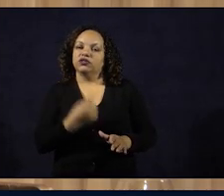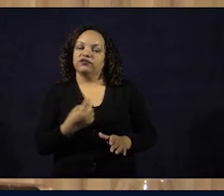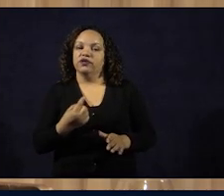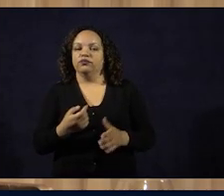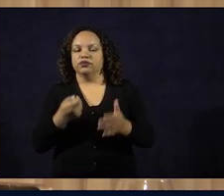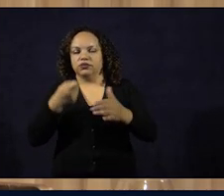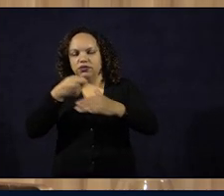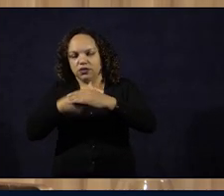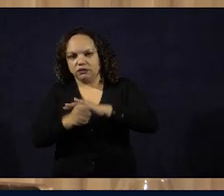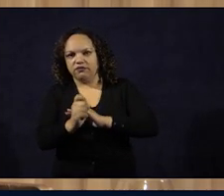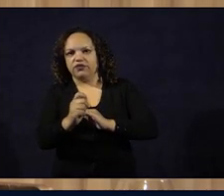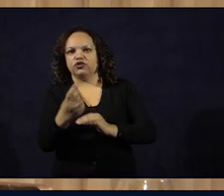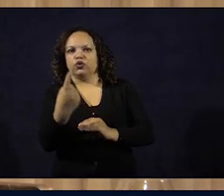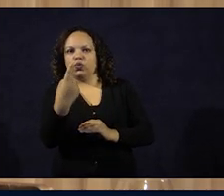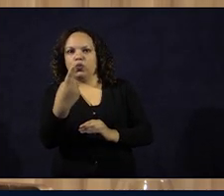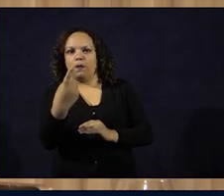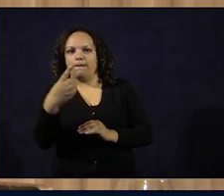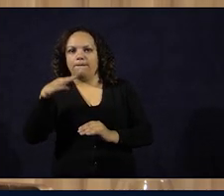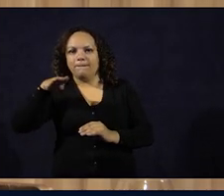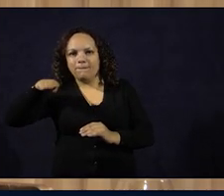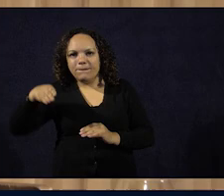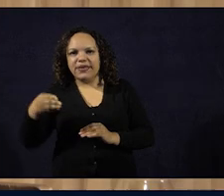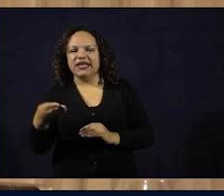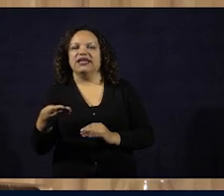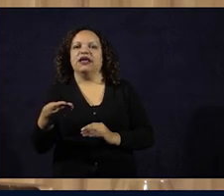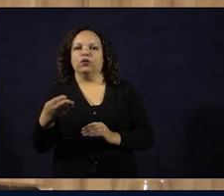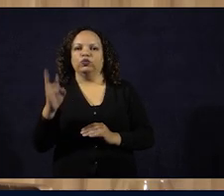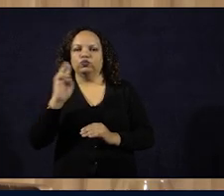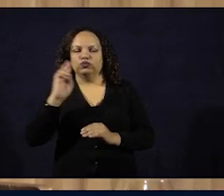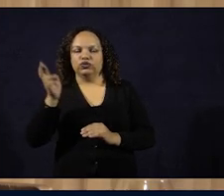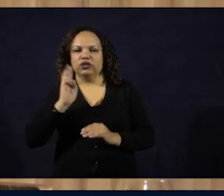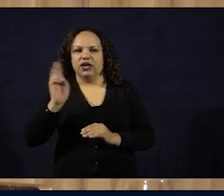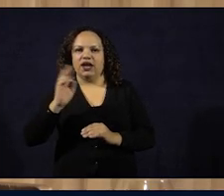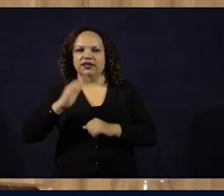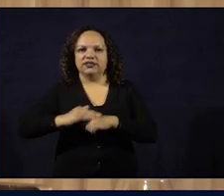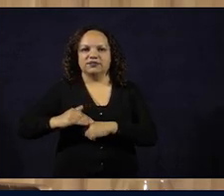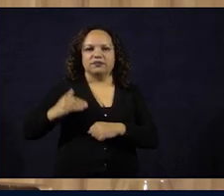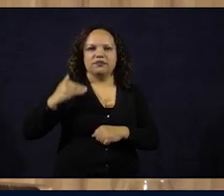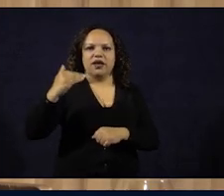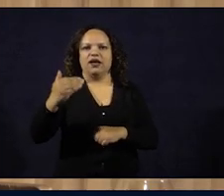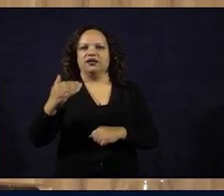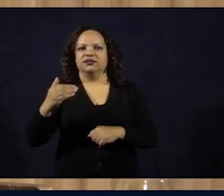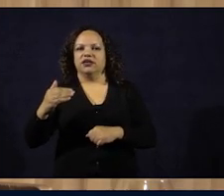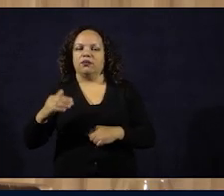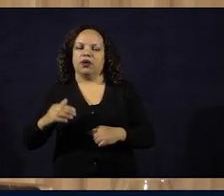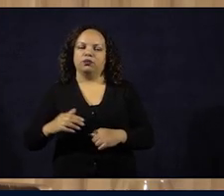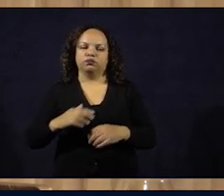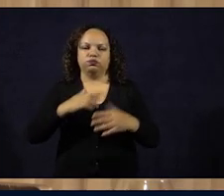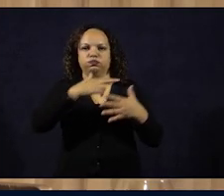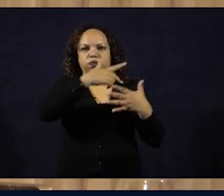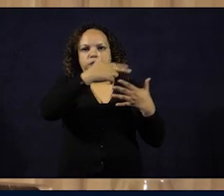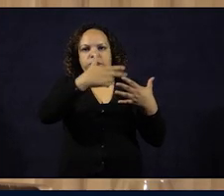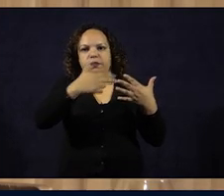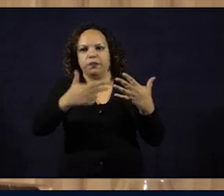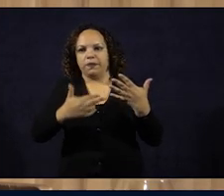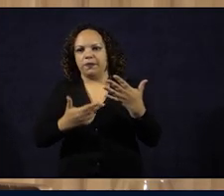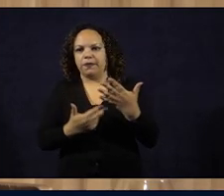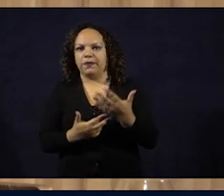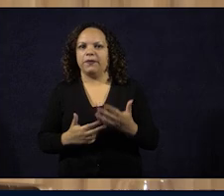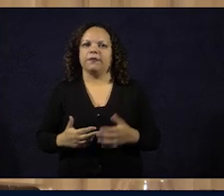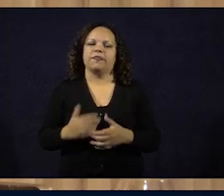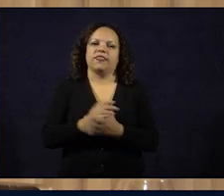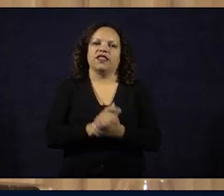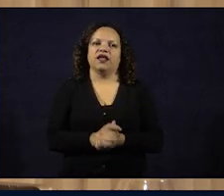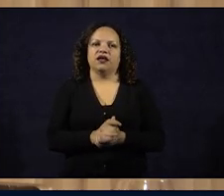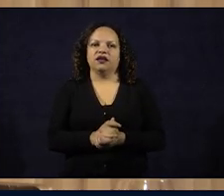próximos 5 anos R$1 bilhão a mais no Porto de Santos para redesenhar completamente a malha do